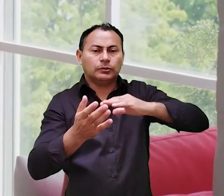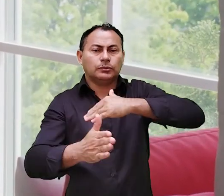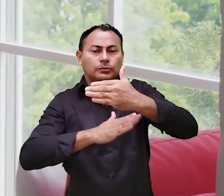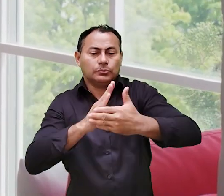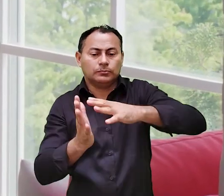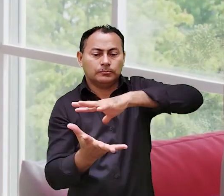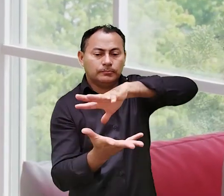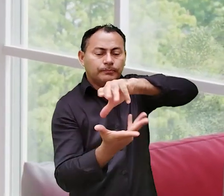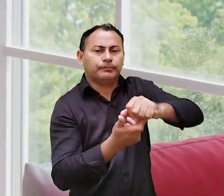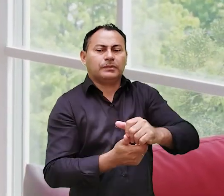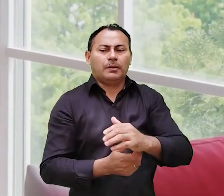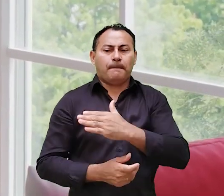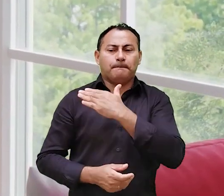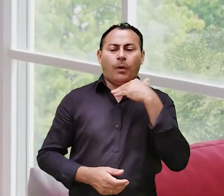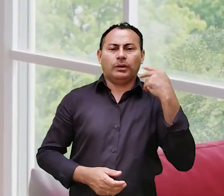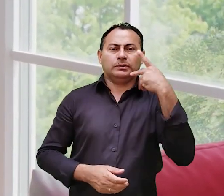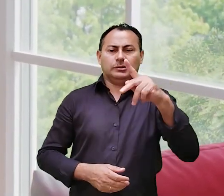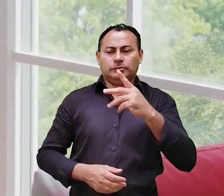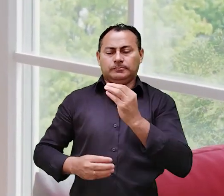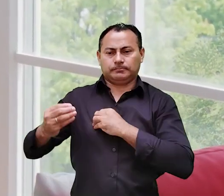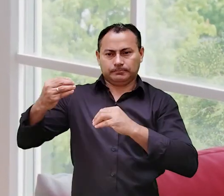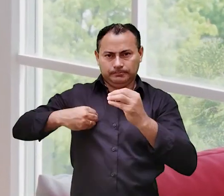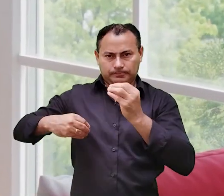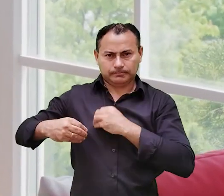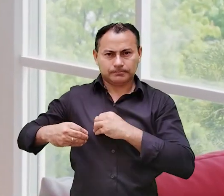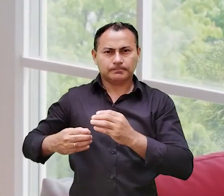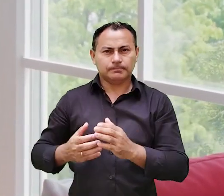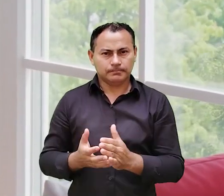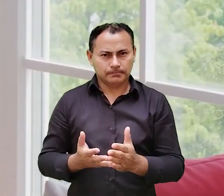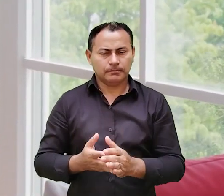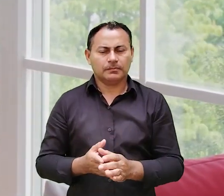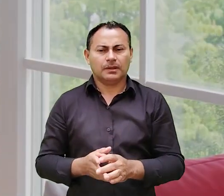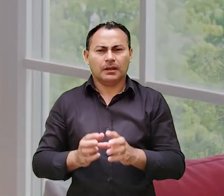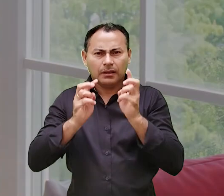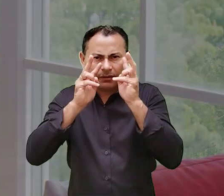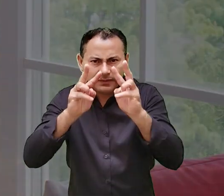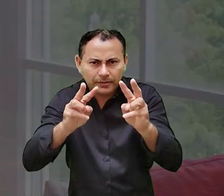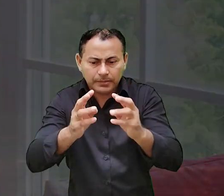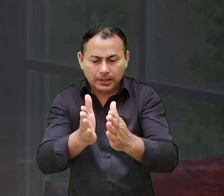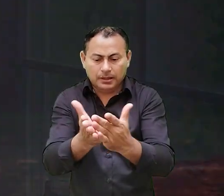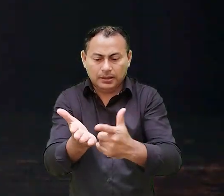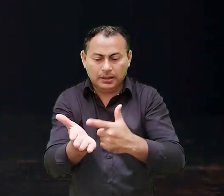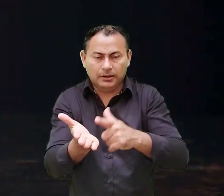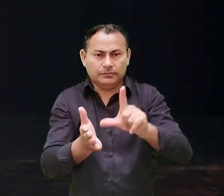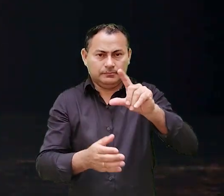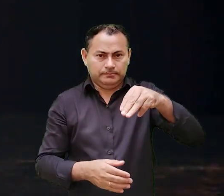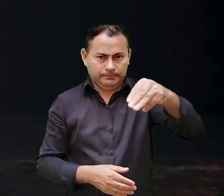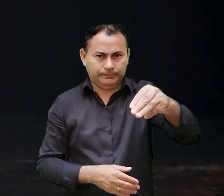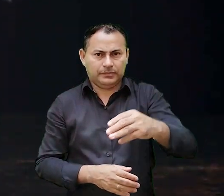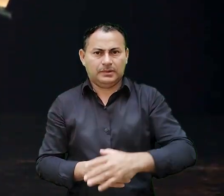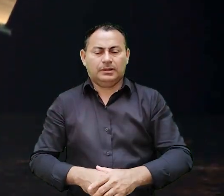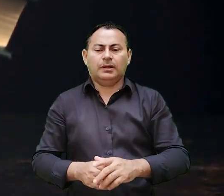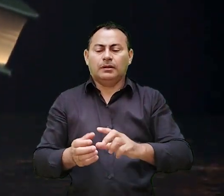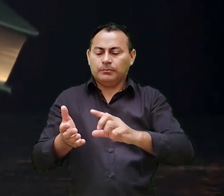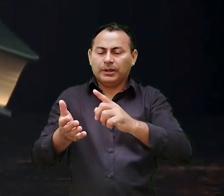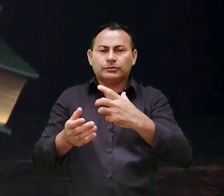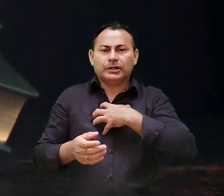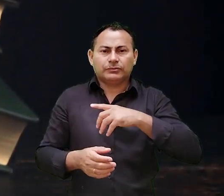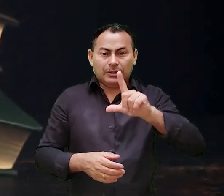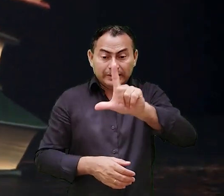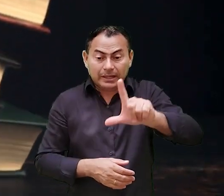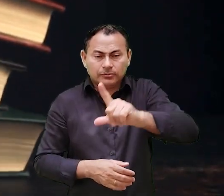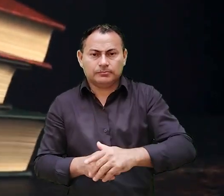mundo todo, morrendo pelos seus pecados. Se considerarmos esse livro sob o aspecto